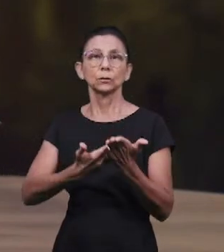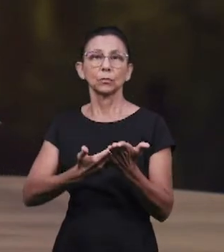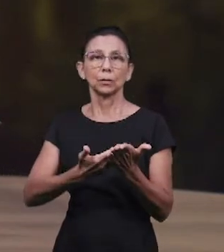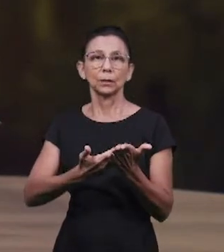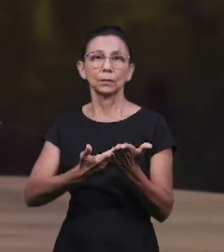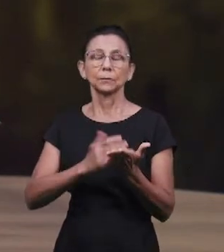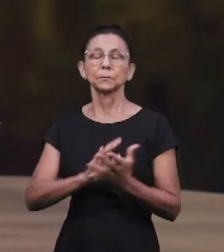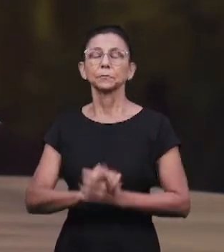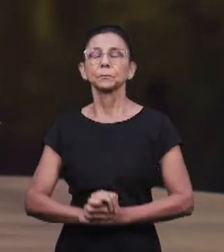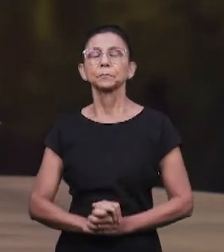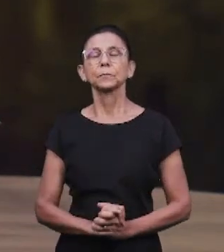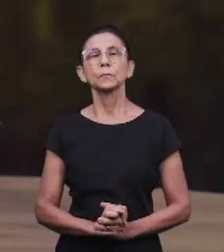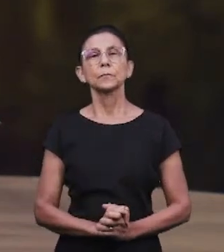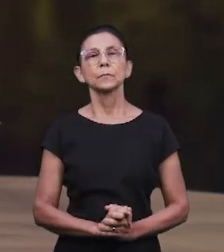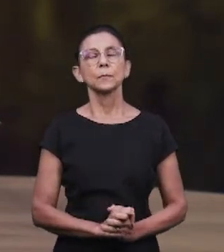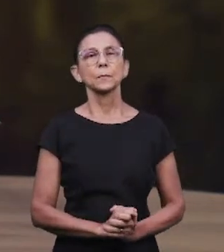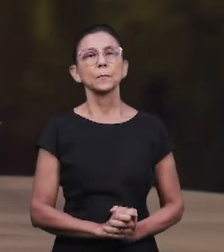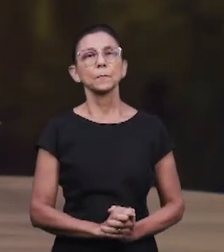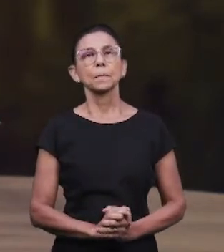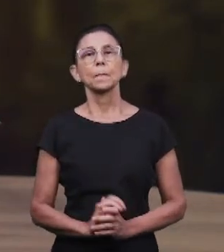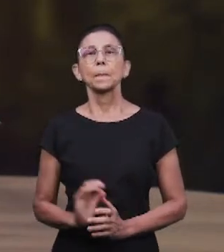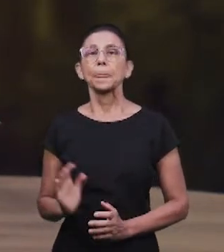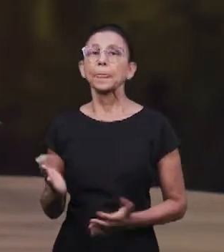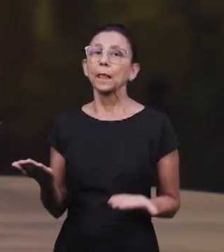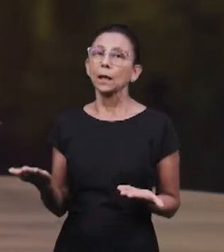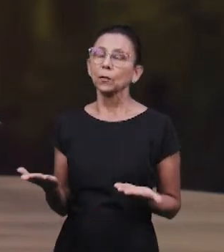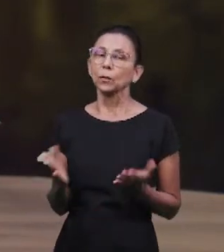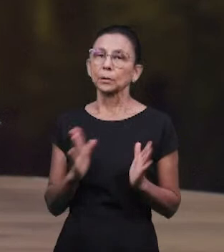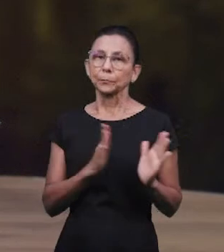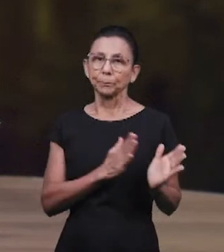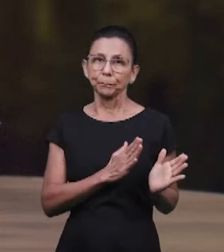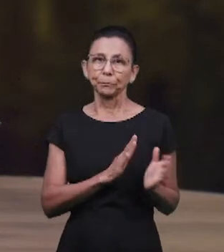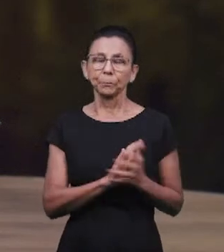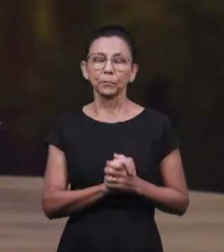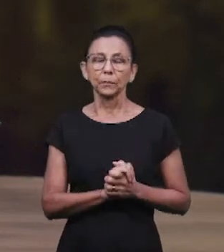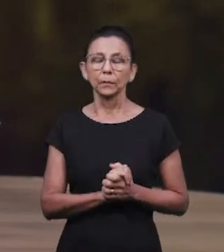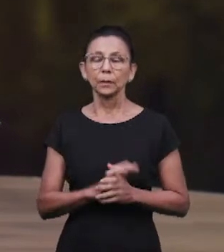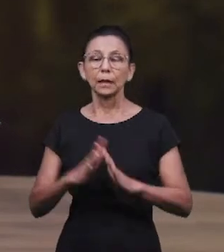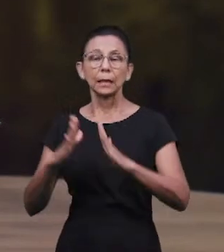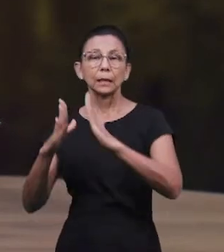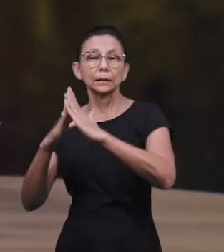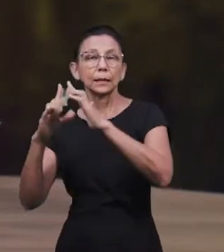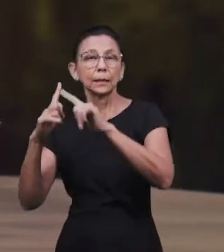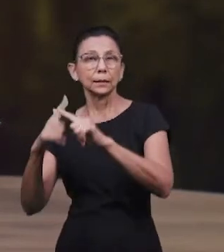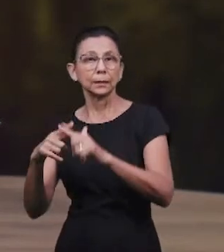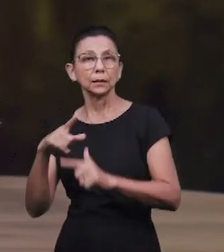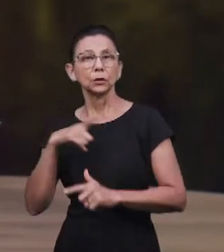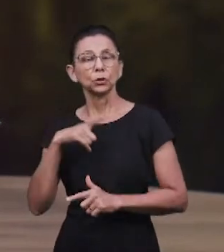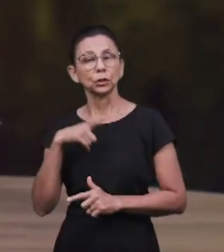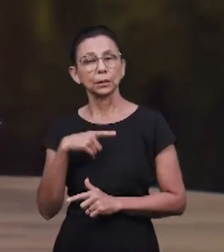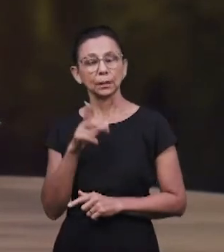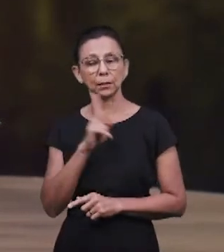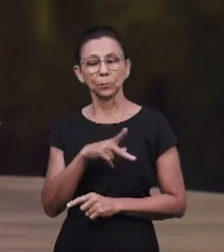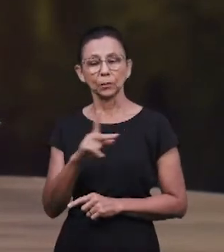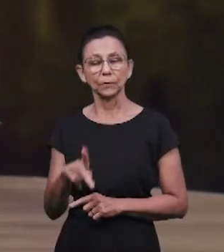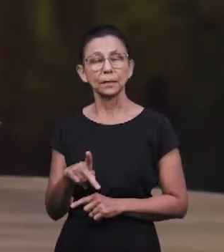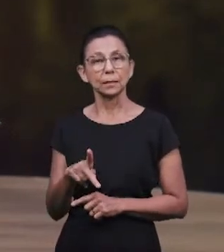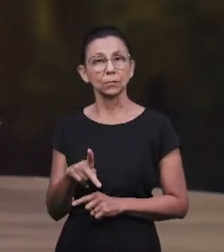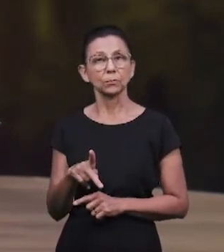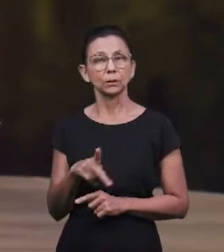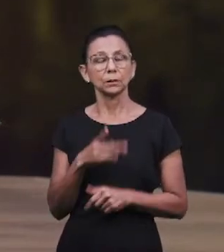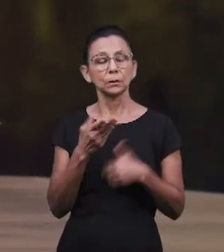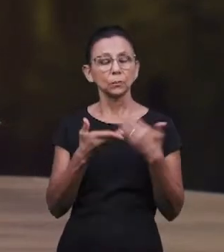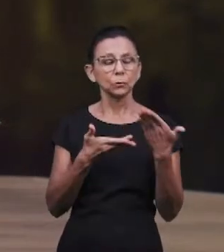Na igreja, há professoras que cuidam das crianças, para as mães ouvirem a